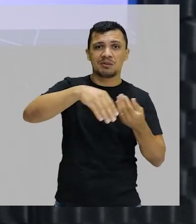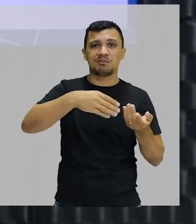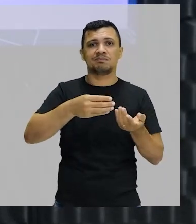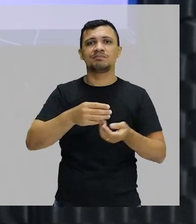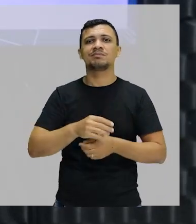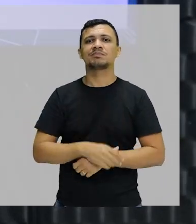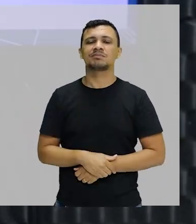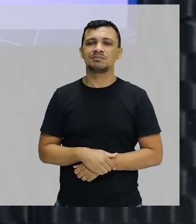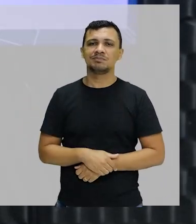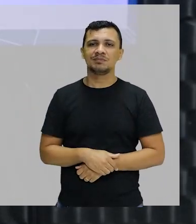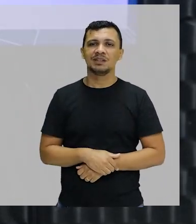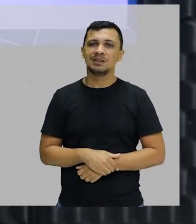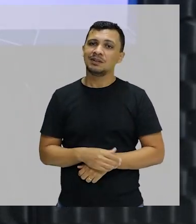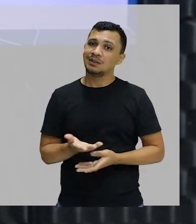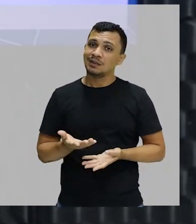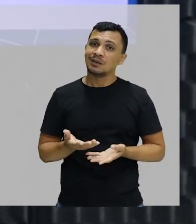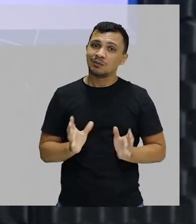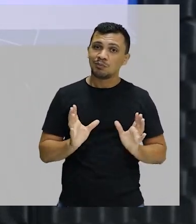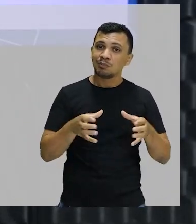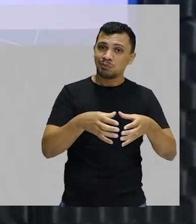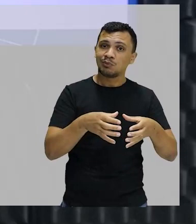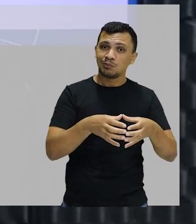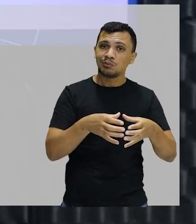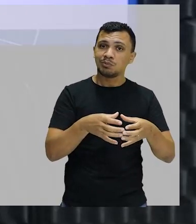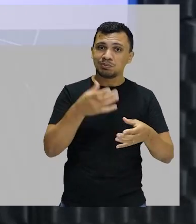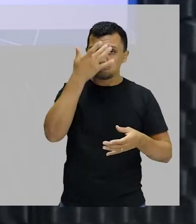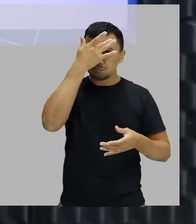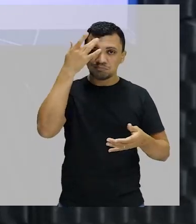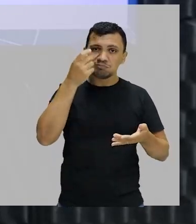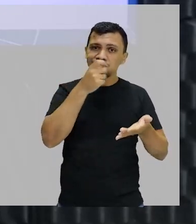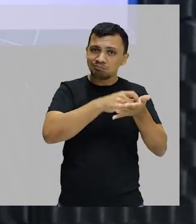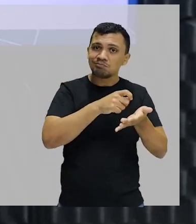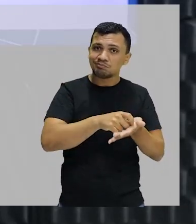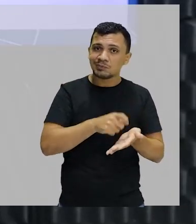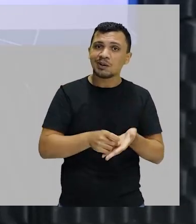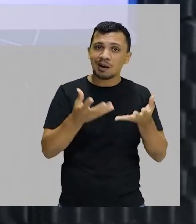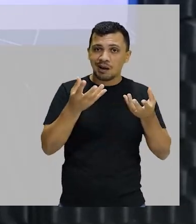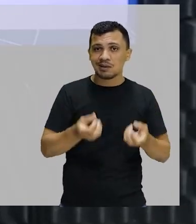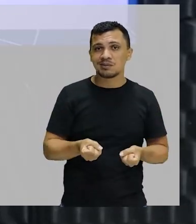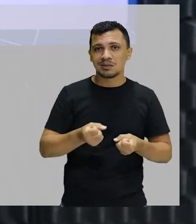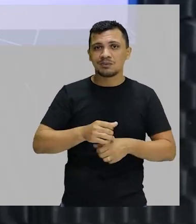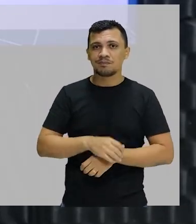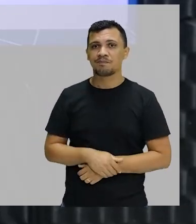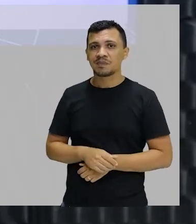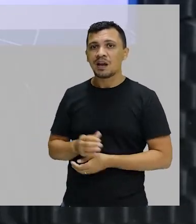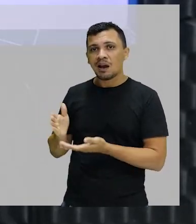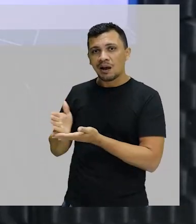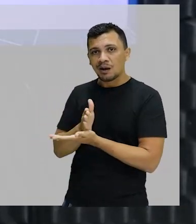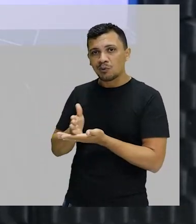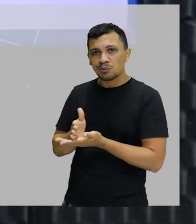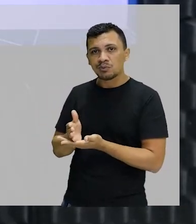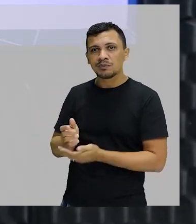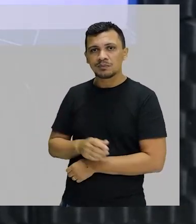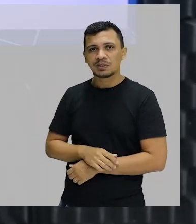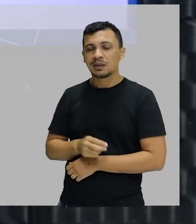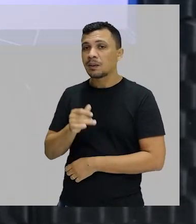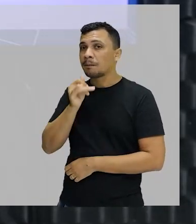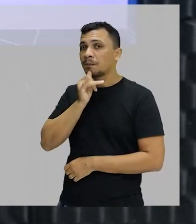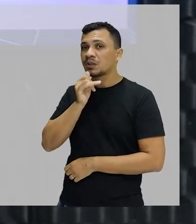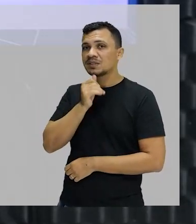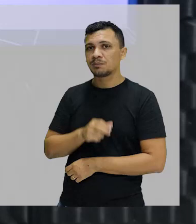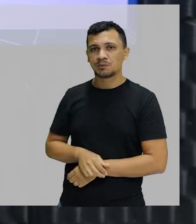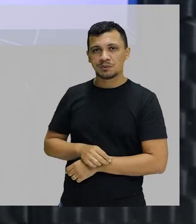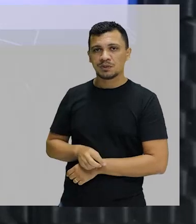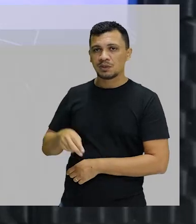raças. E isso acabou sendo abraçado por alguns autores no Brasil. Eu vou citar inclusive alguns para ti. Por exemplo, Nina Rodrigues. Eu